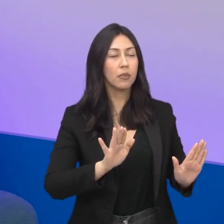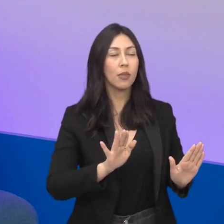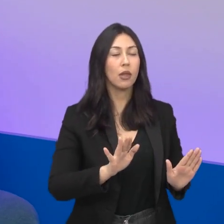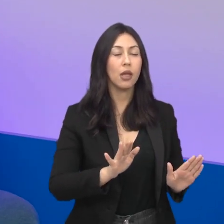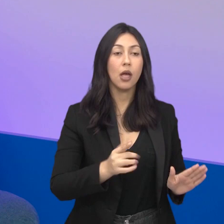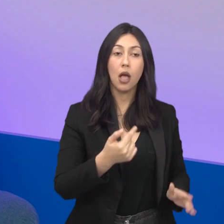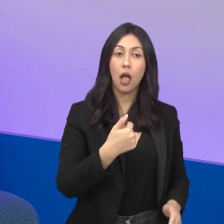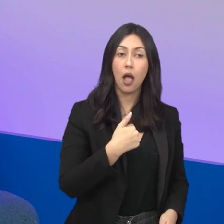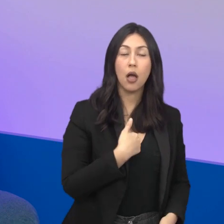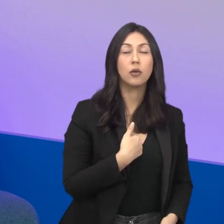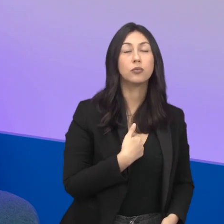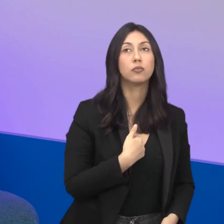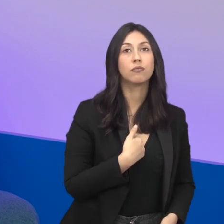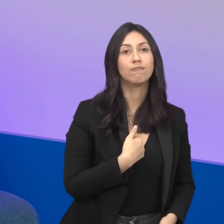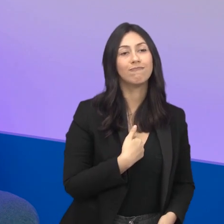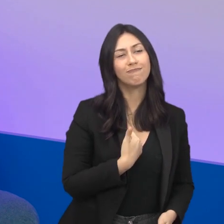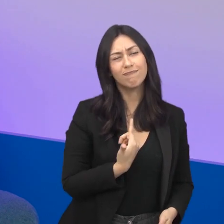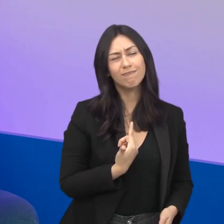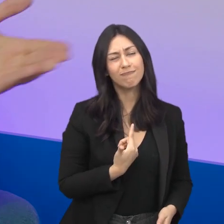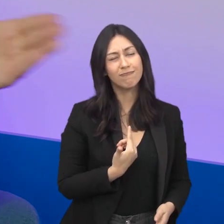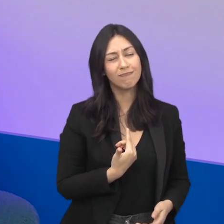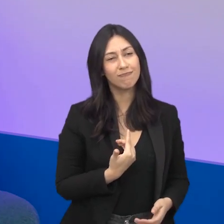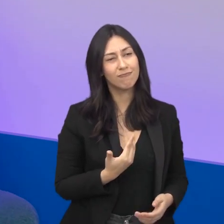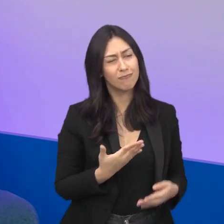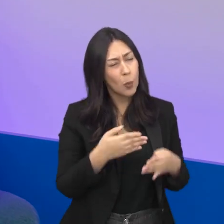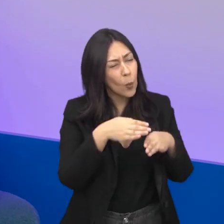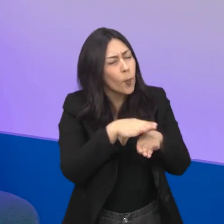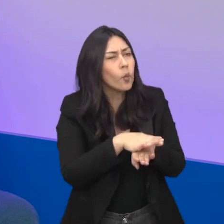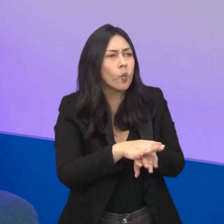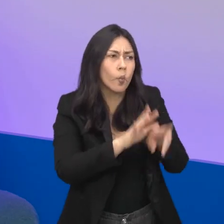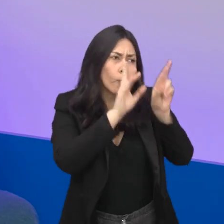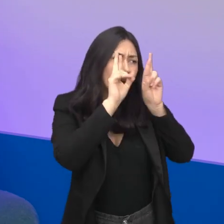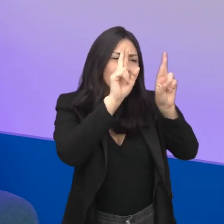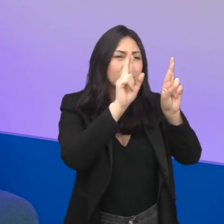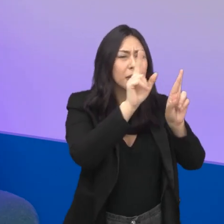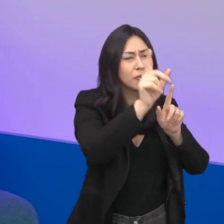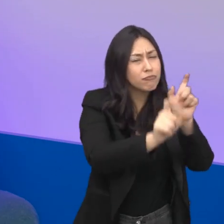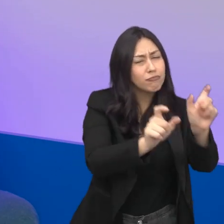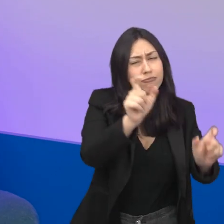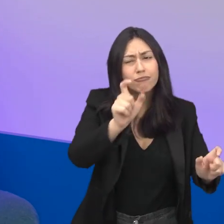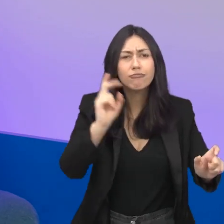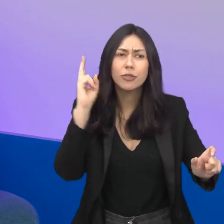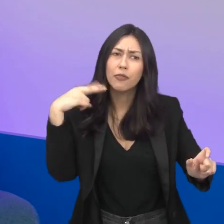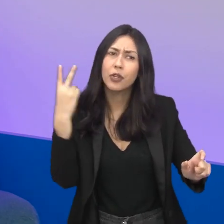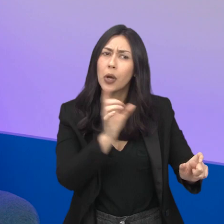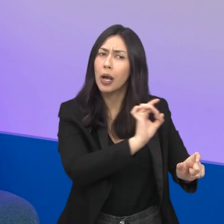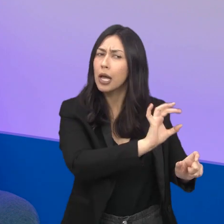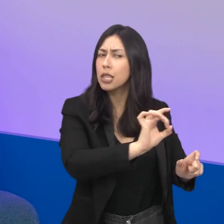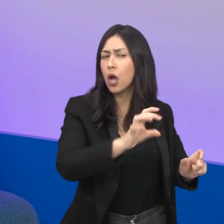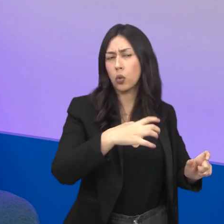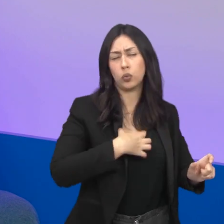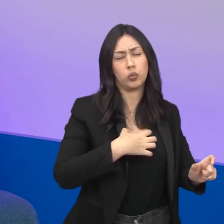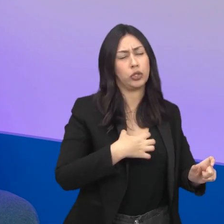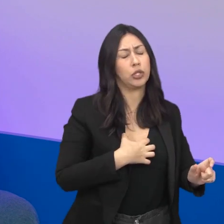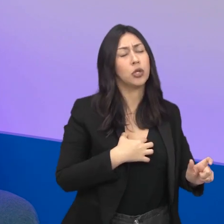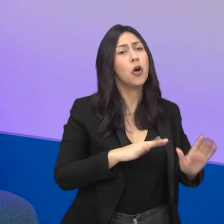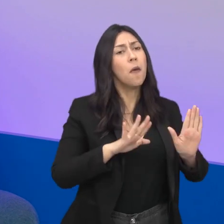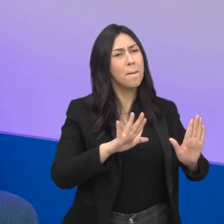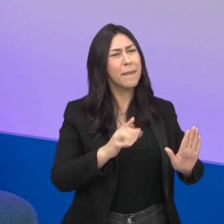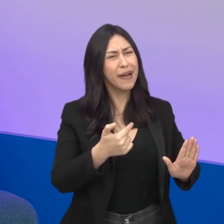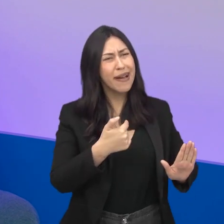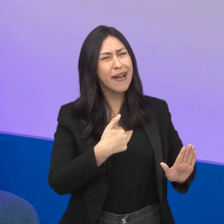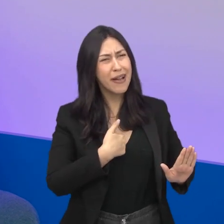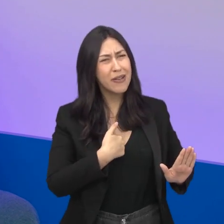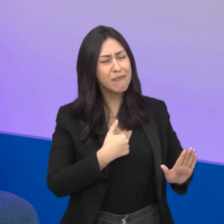Marvin, eu sou modéstia à parte, todo respeito aos demais colegas, cada um tem sua linha de trabalho, mas uma coisa